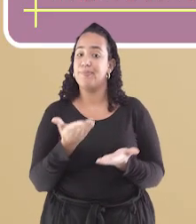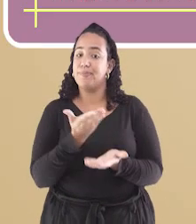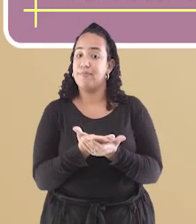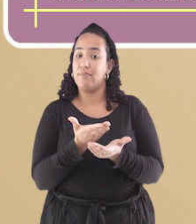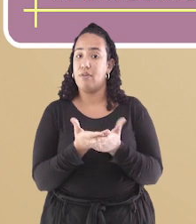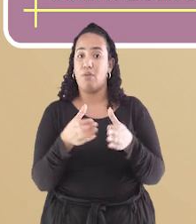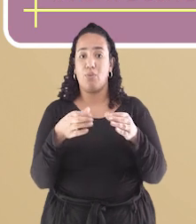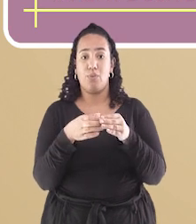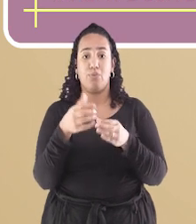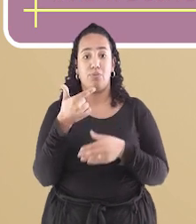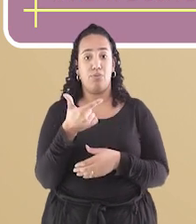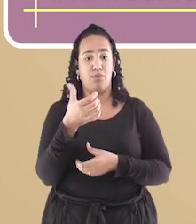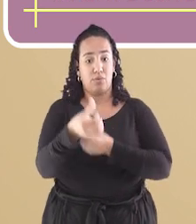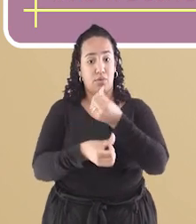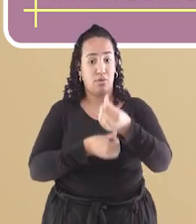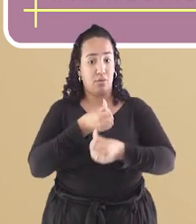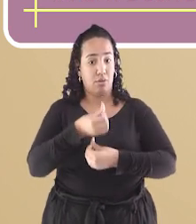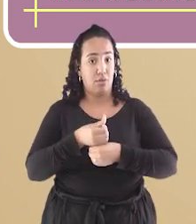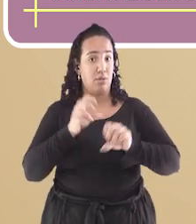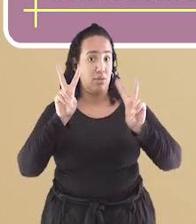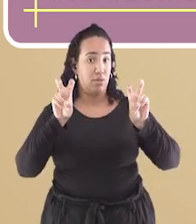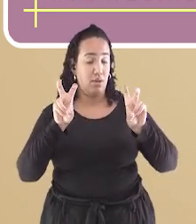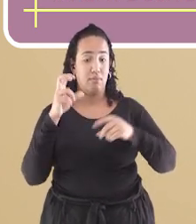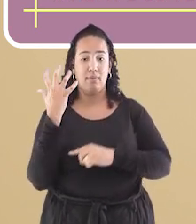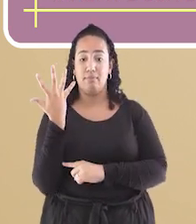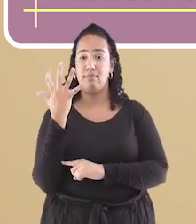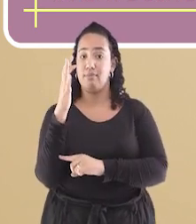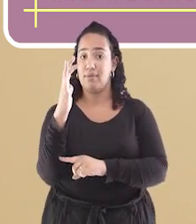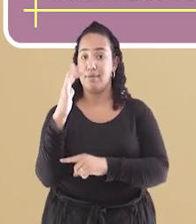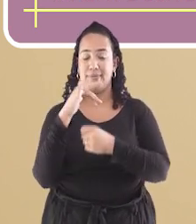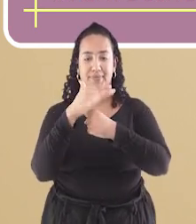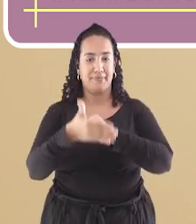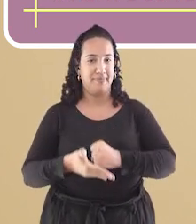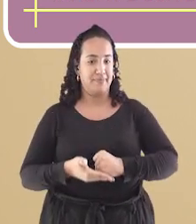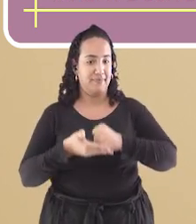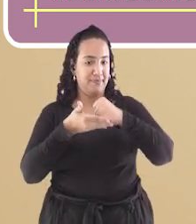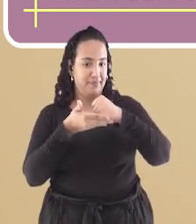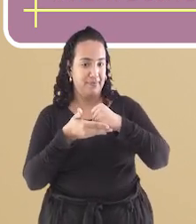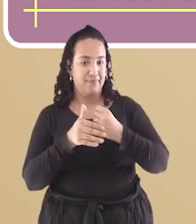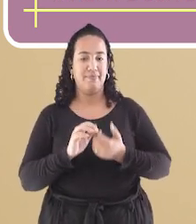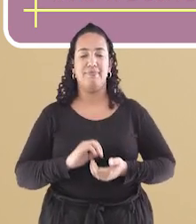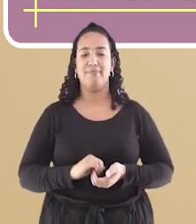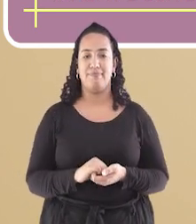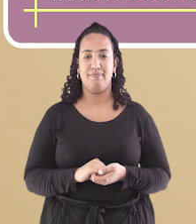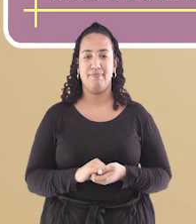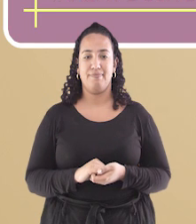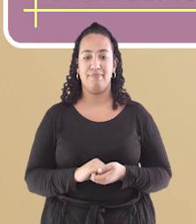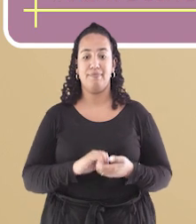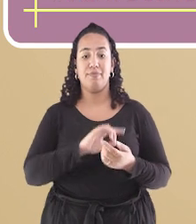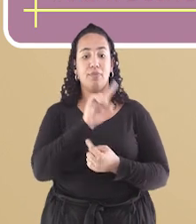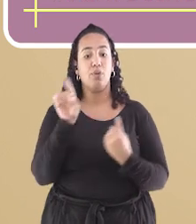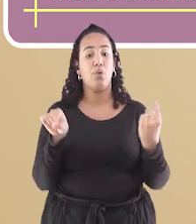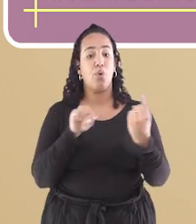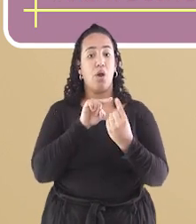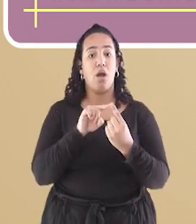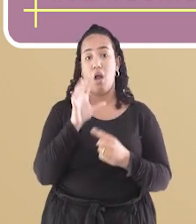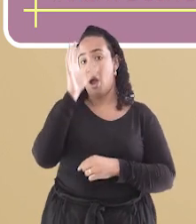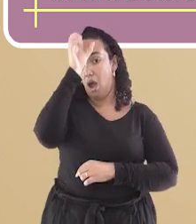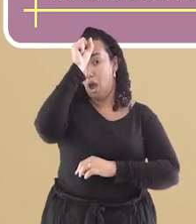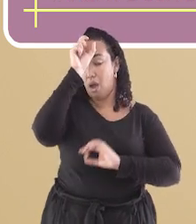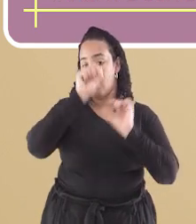é do segundo ciclo da EJA. O eixo temático é sobre meio ambiente e sustentabilidade. Tem como objetivo